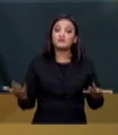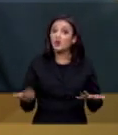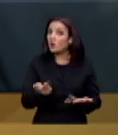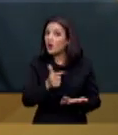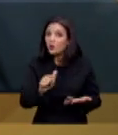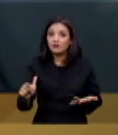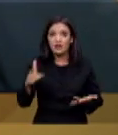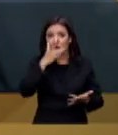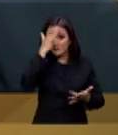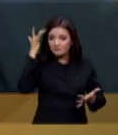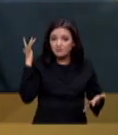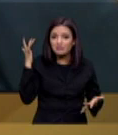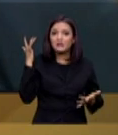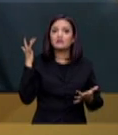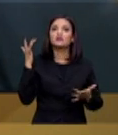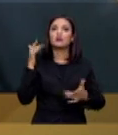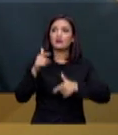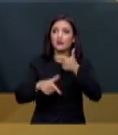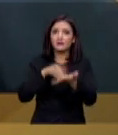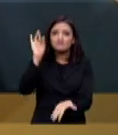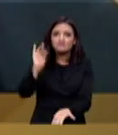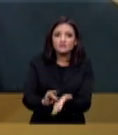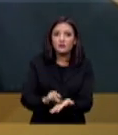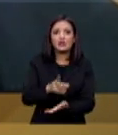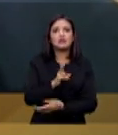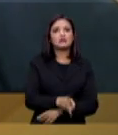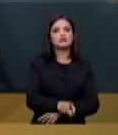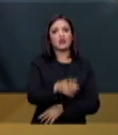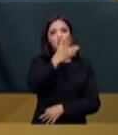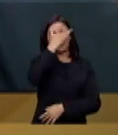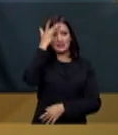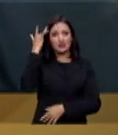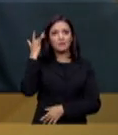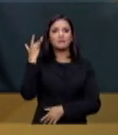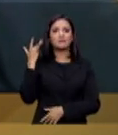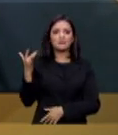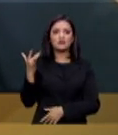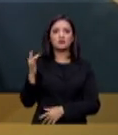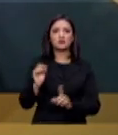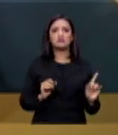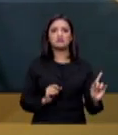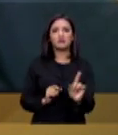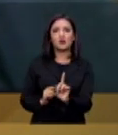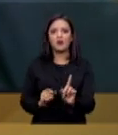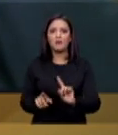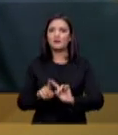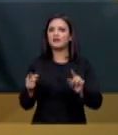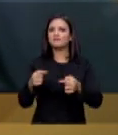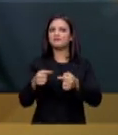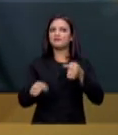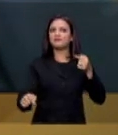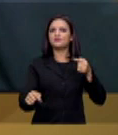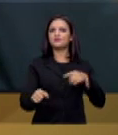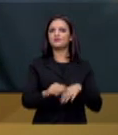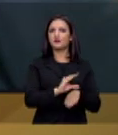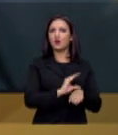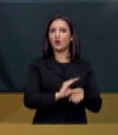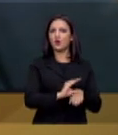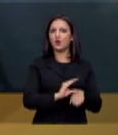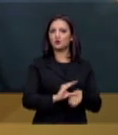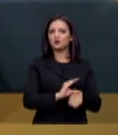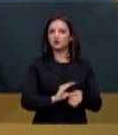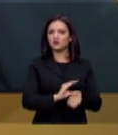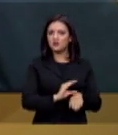e por sempre haver servidores precários fora da previsão constitucional para